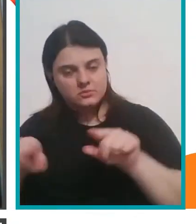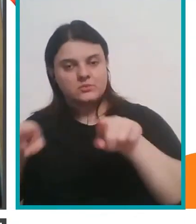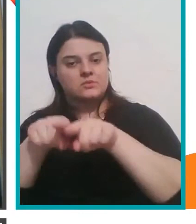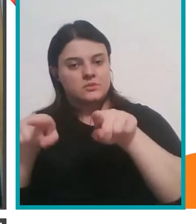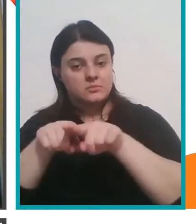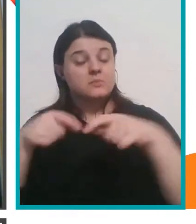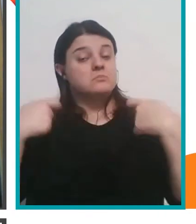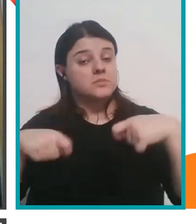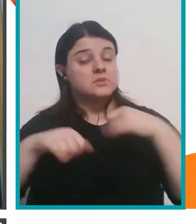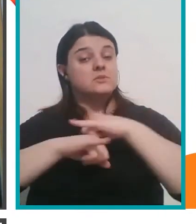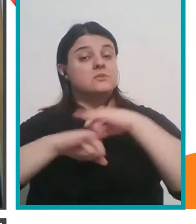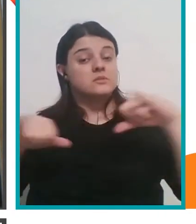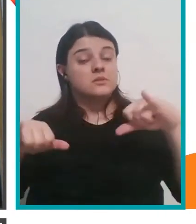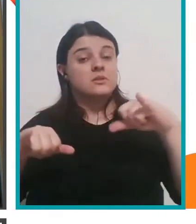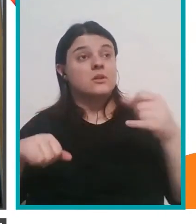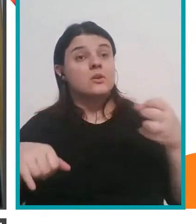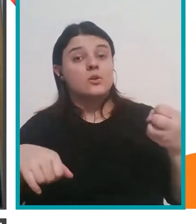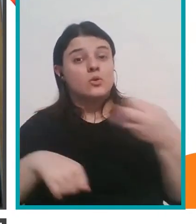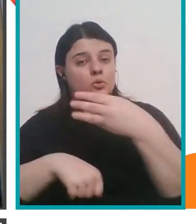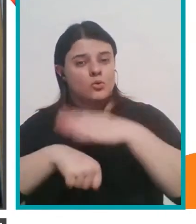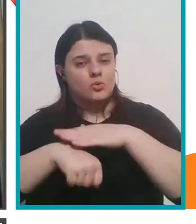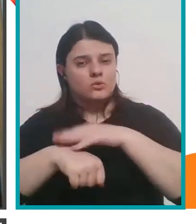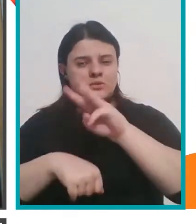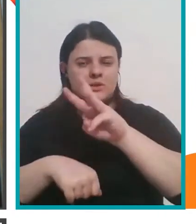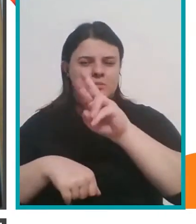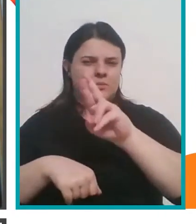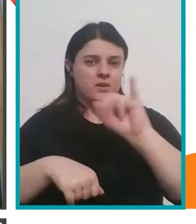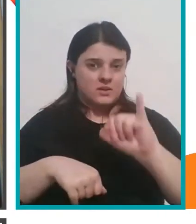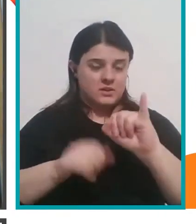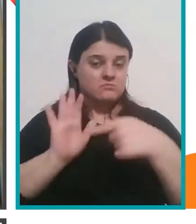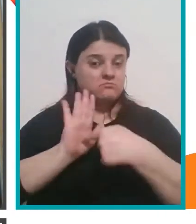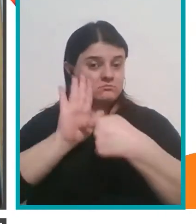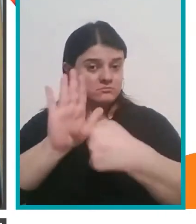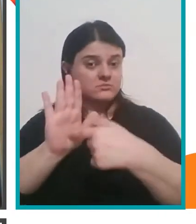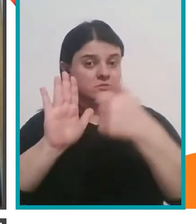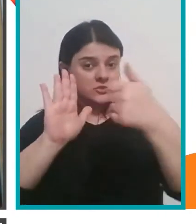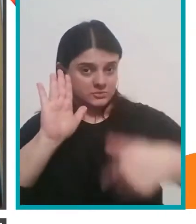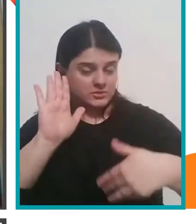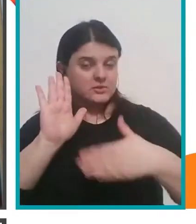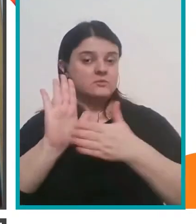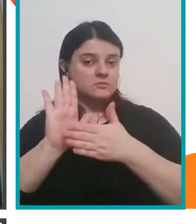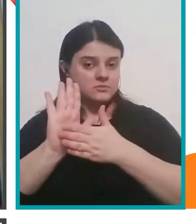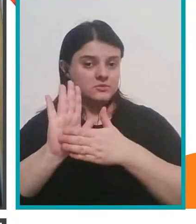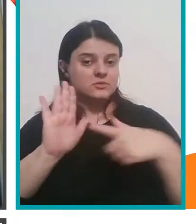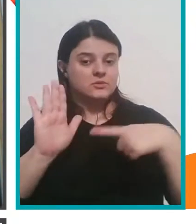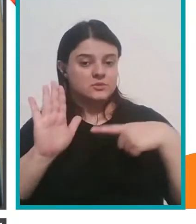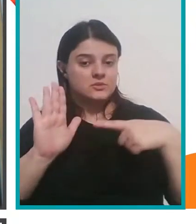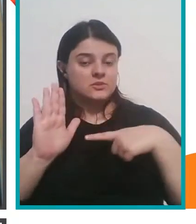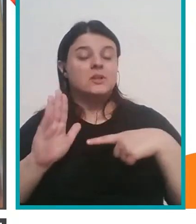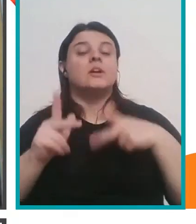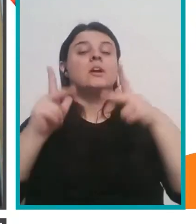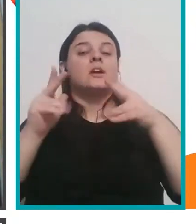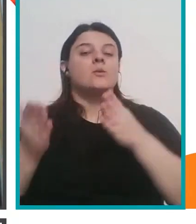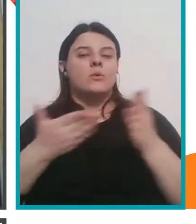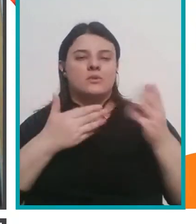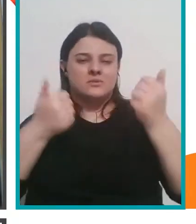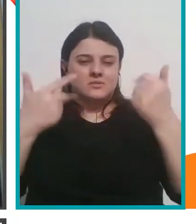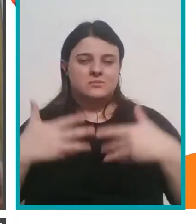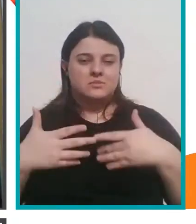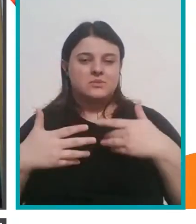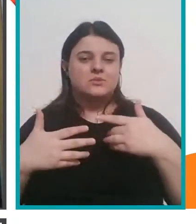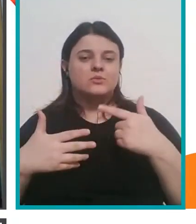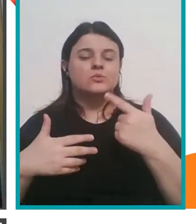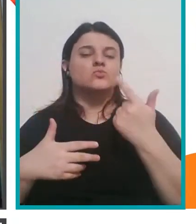destaque para uma publicação recente do WRI que traz um pouco isso. Como o Sérgio colocou, não existe